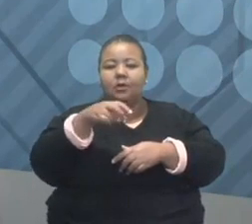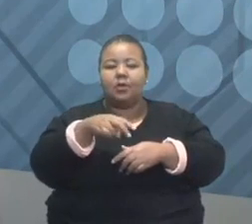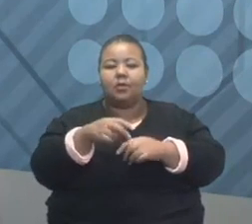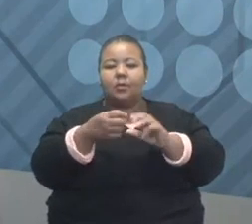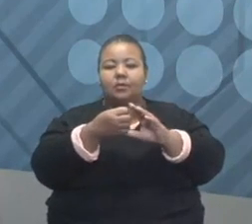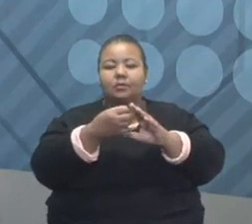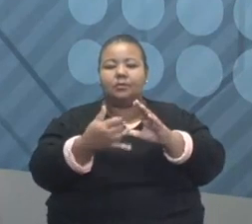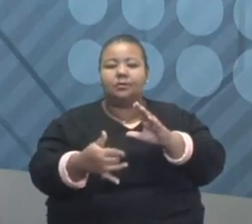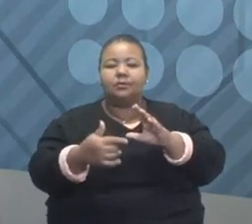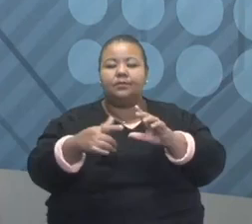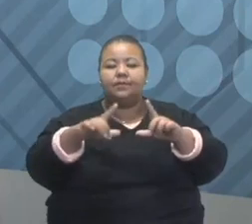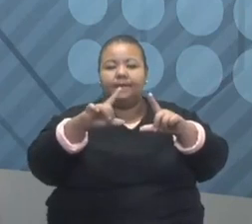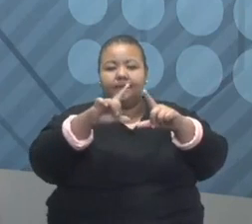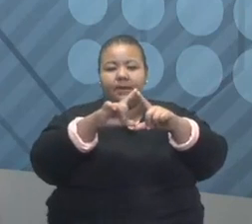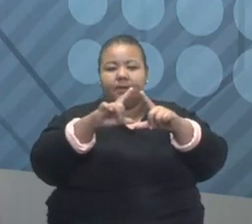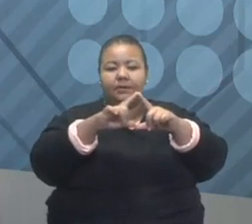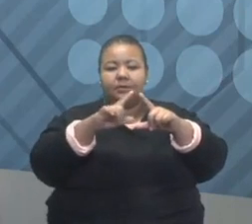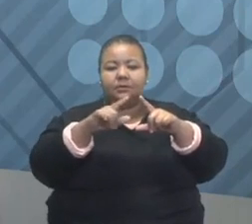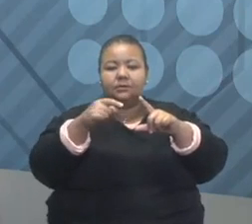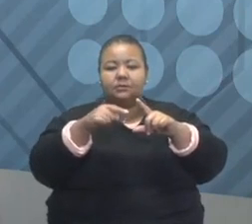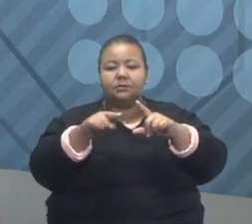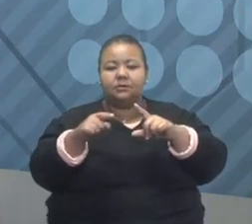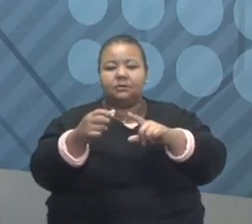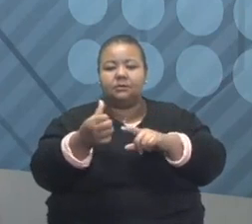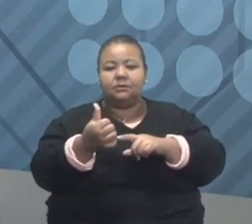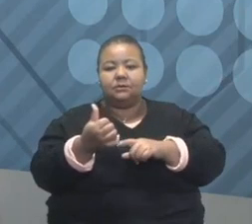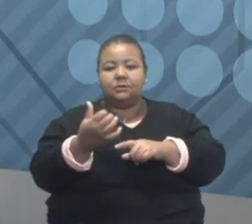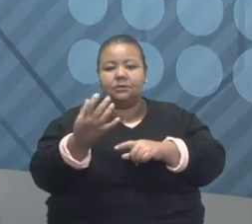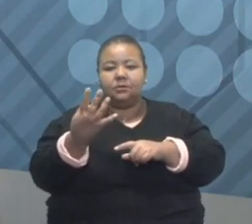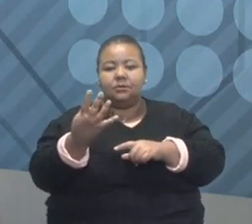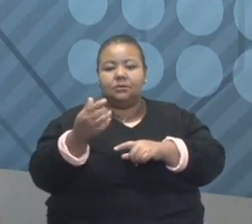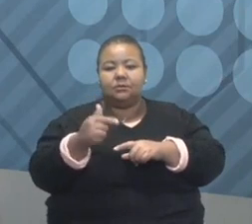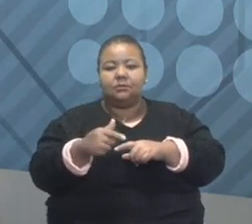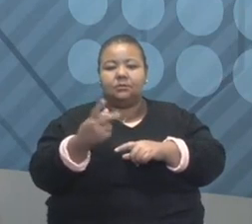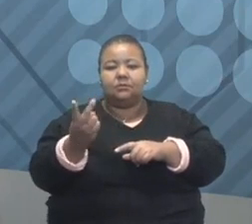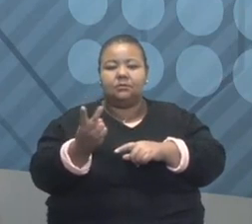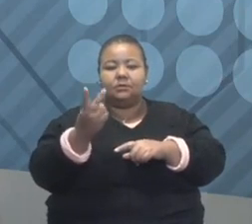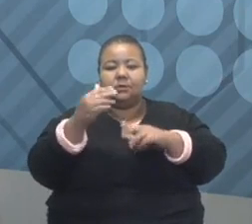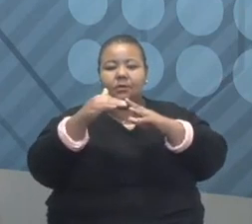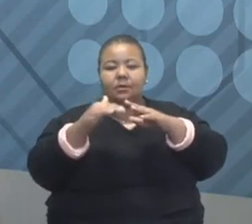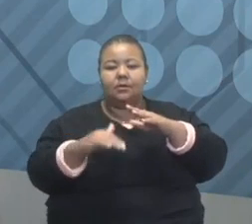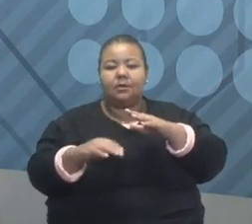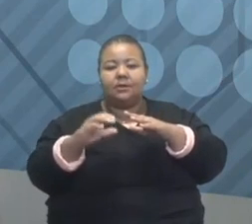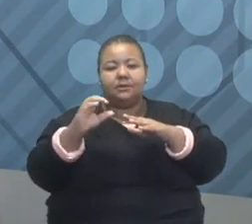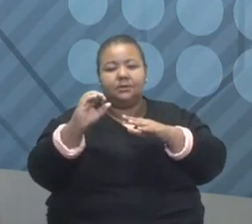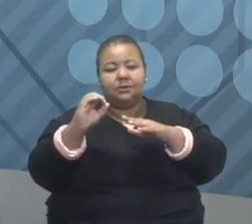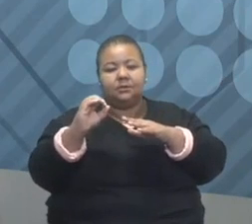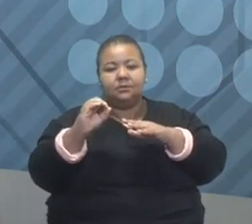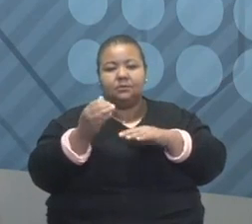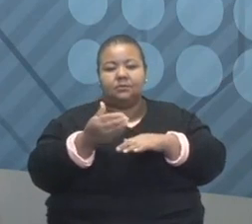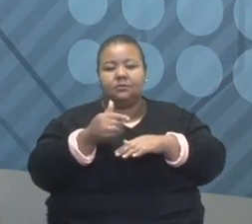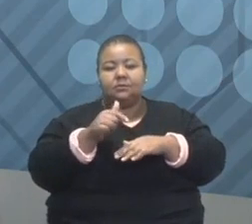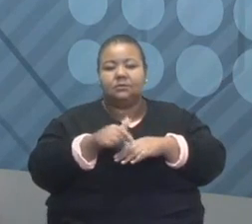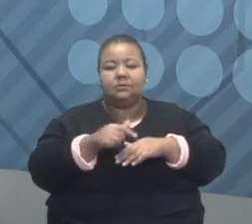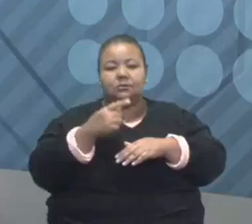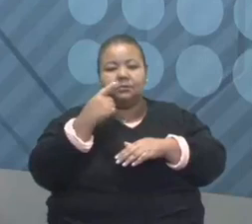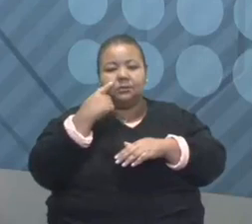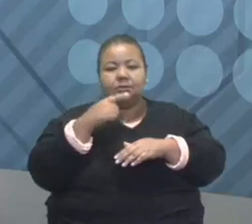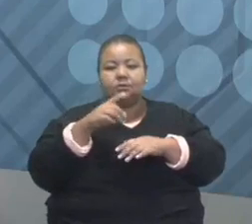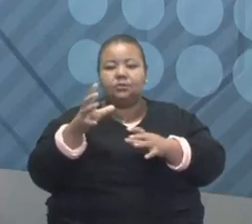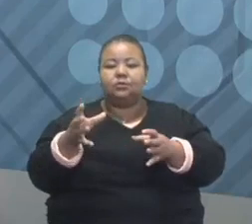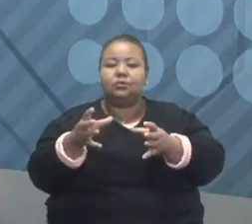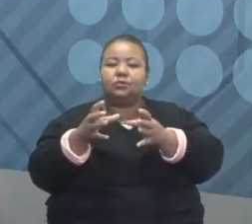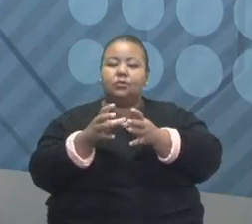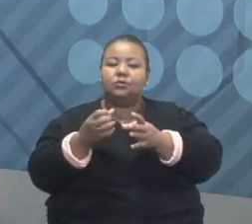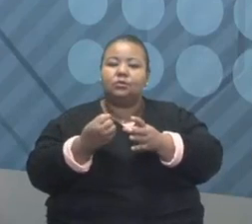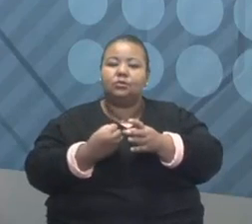nosso delta é menos 64. O valor ele é menor que zero. Logo, considerando o conjunto dos